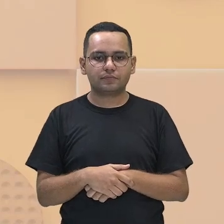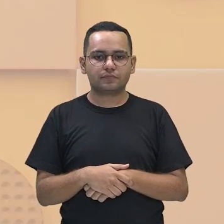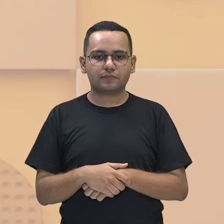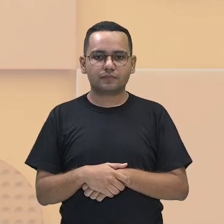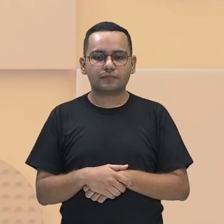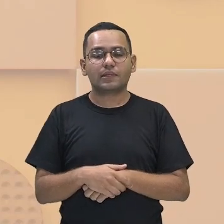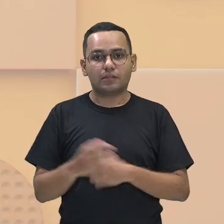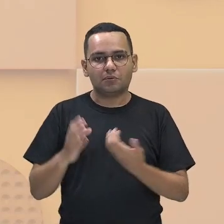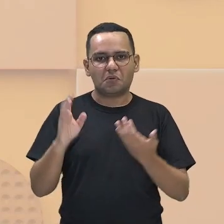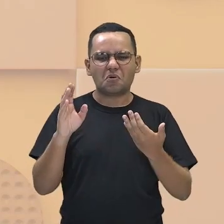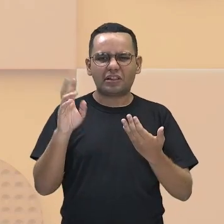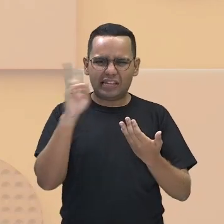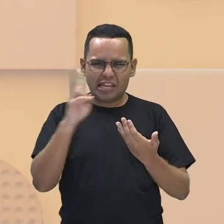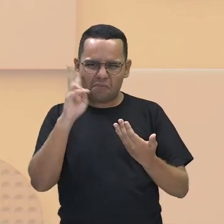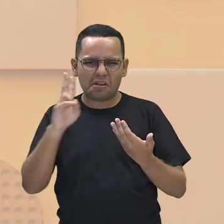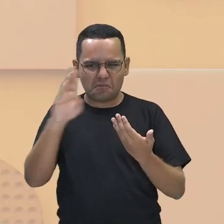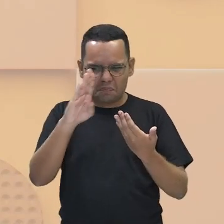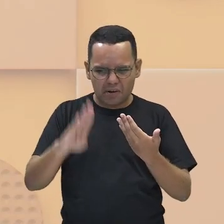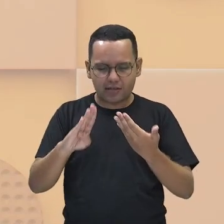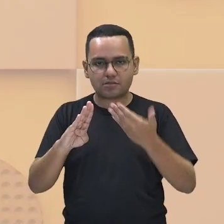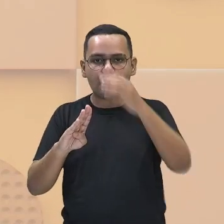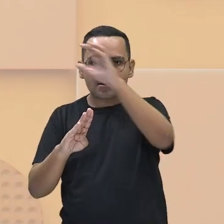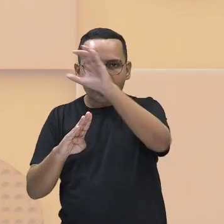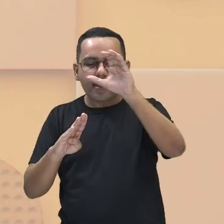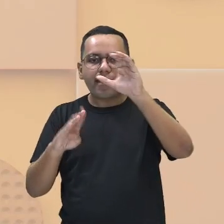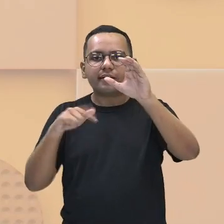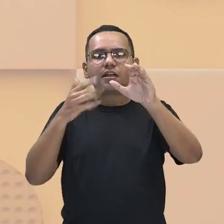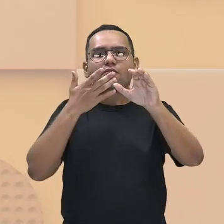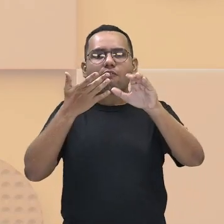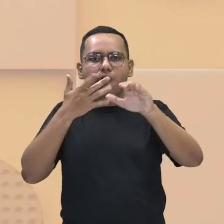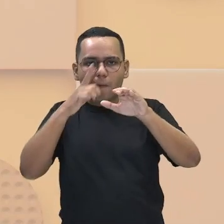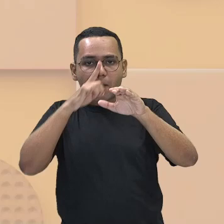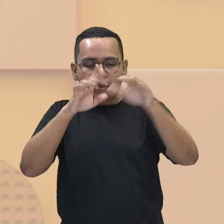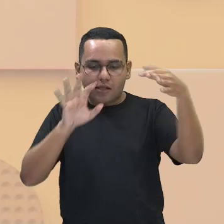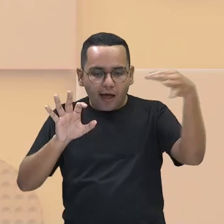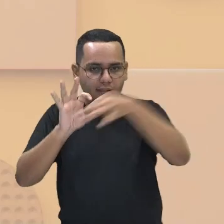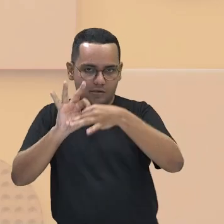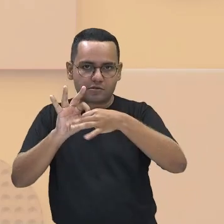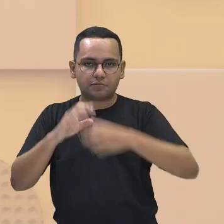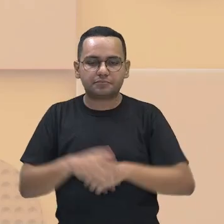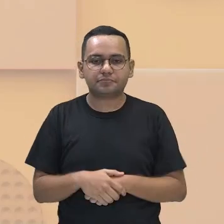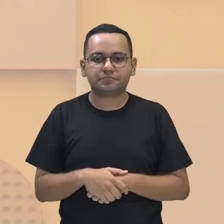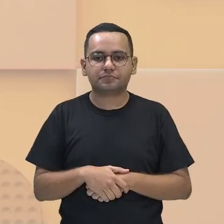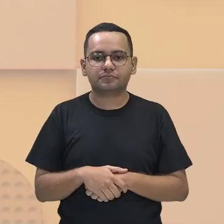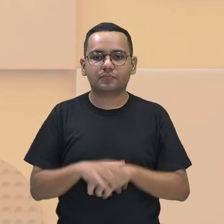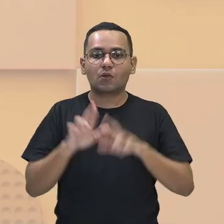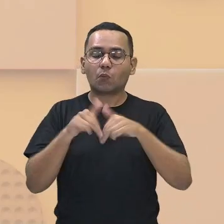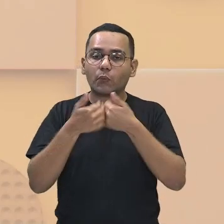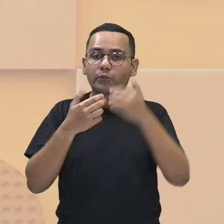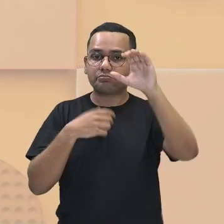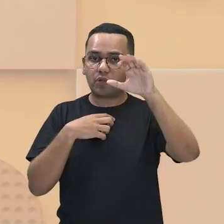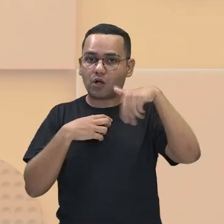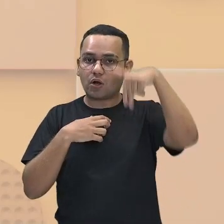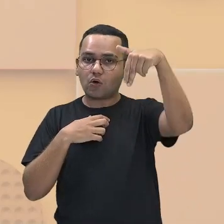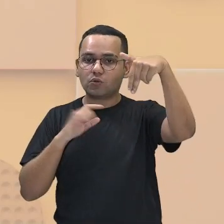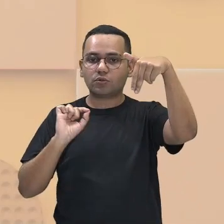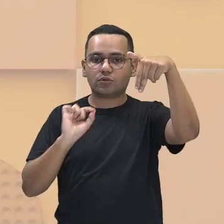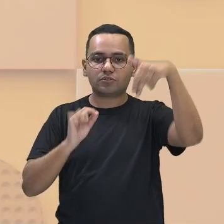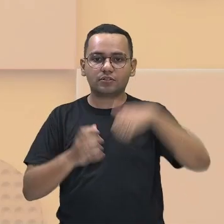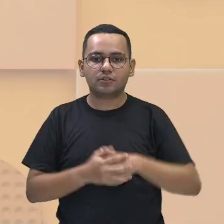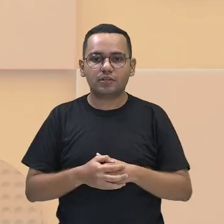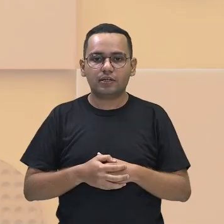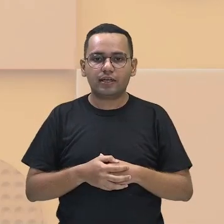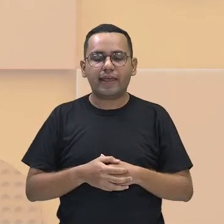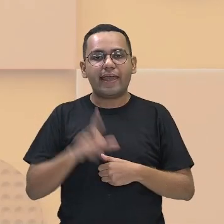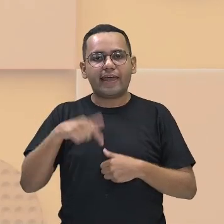brasileiro após a independência do Brasil, visto que nós vimos que a região norte ela era uma região à parte do